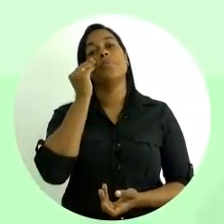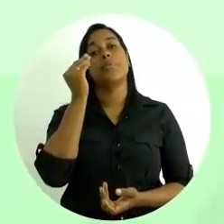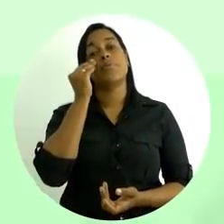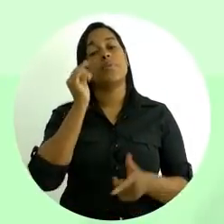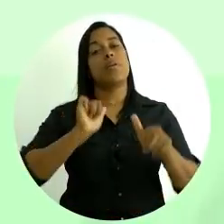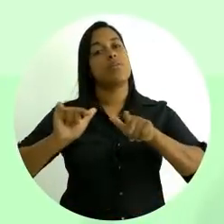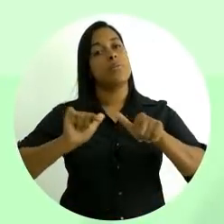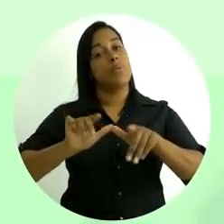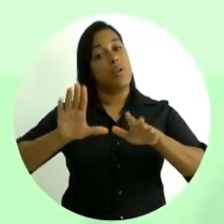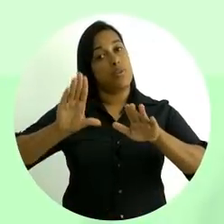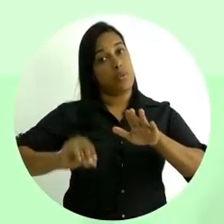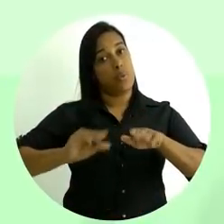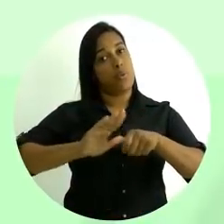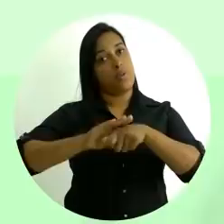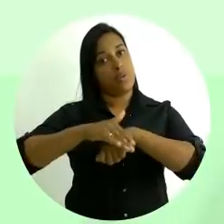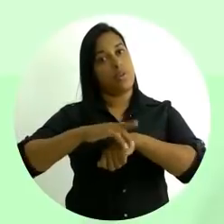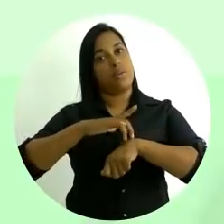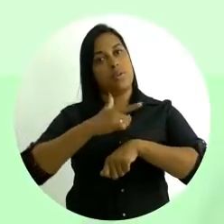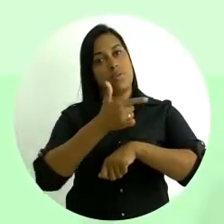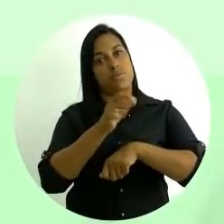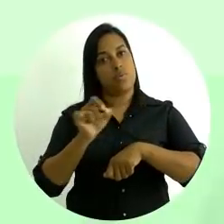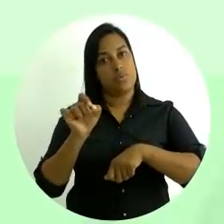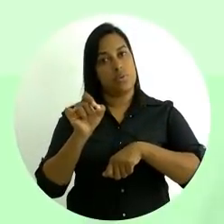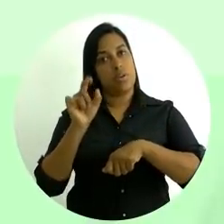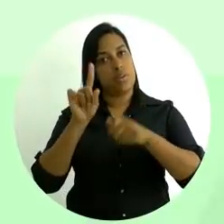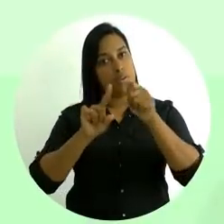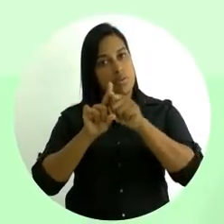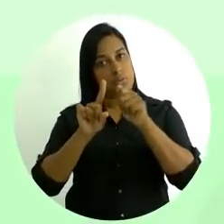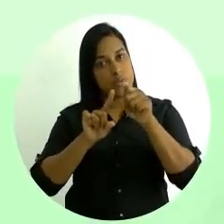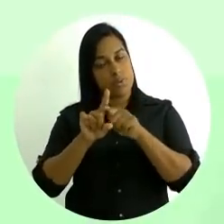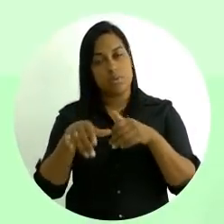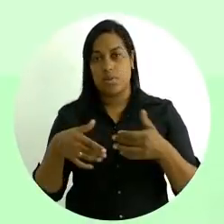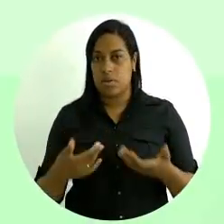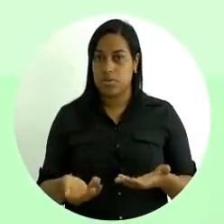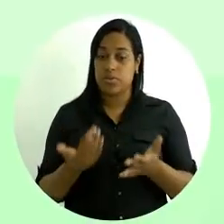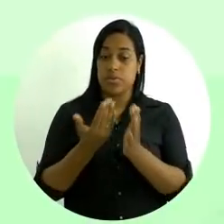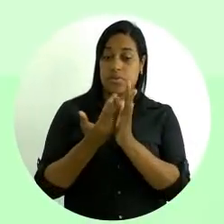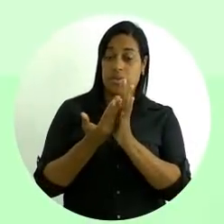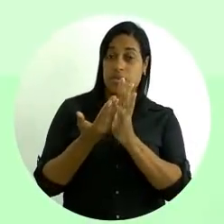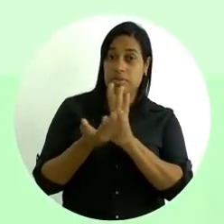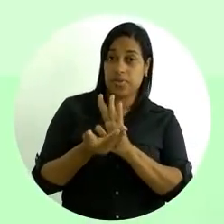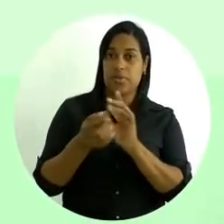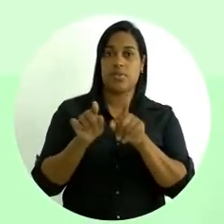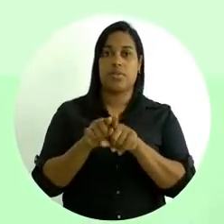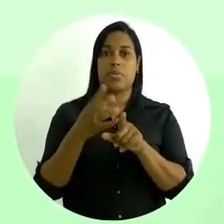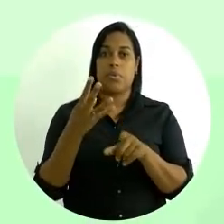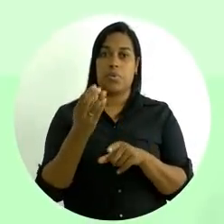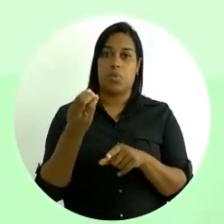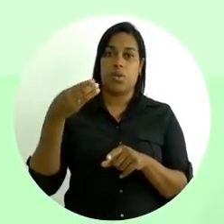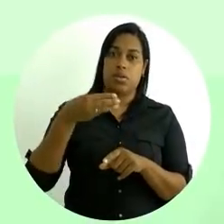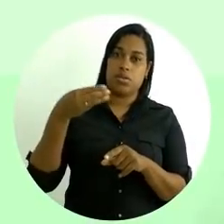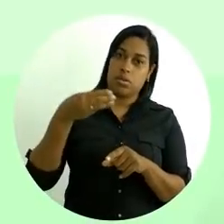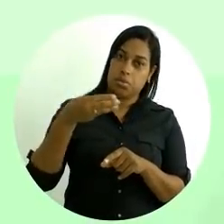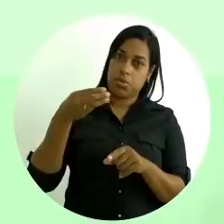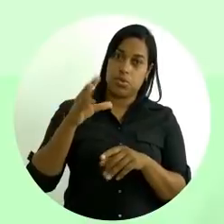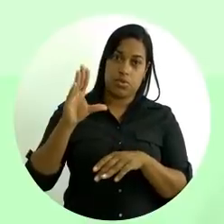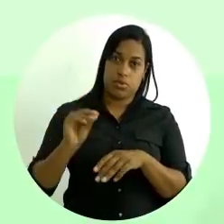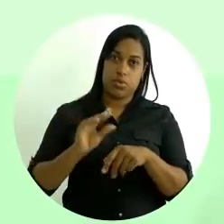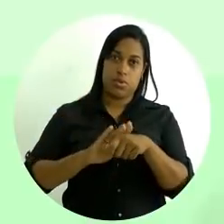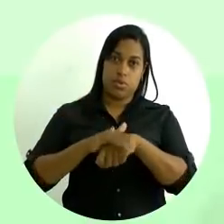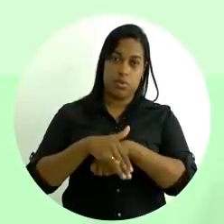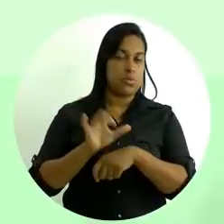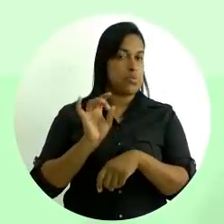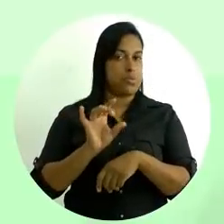a especificidade de trabalhar à noite, ele vai ter as 200 horas mensais, que isso vai ser dividido e vai dar 40 minutos